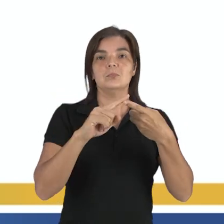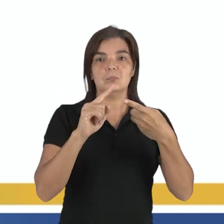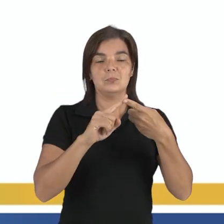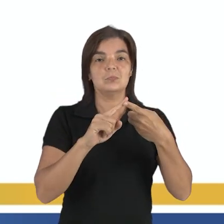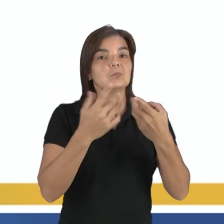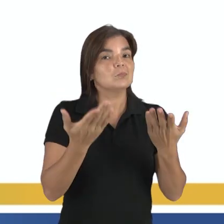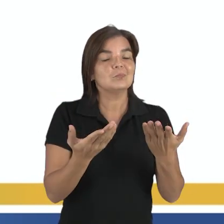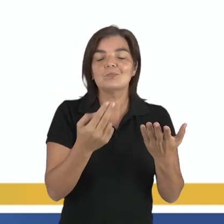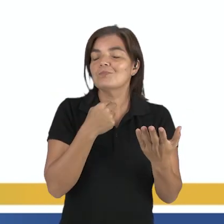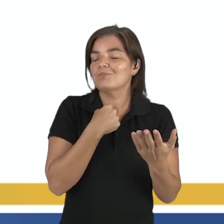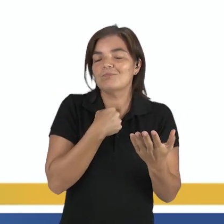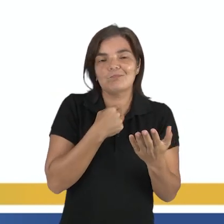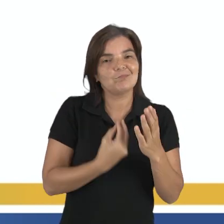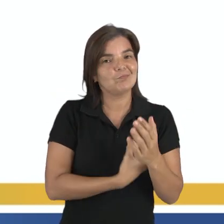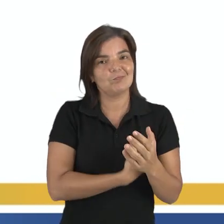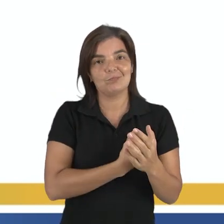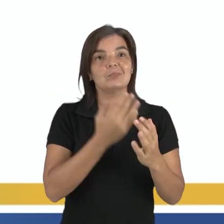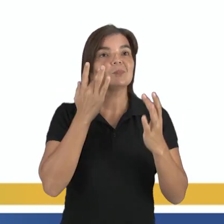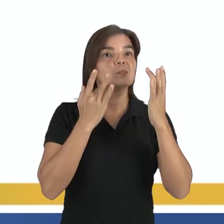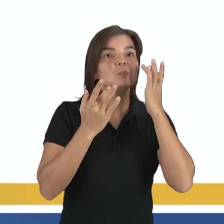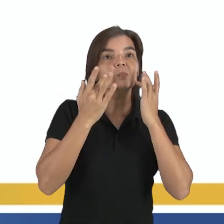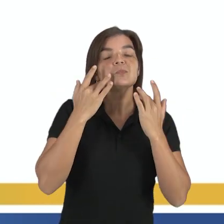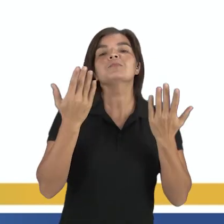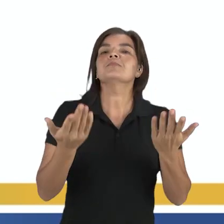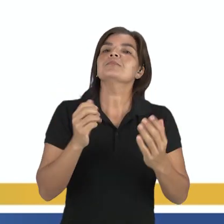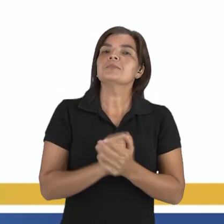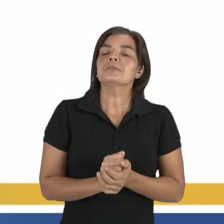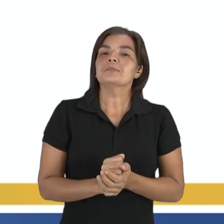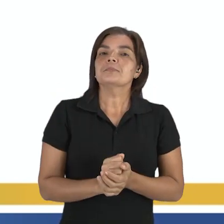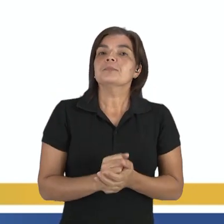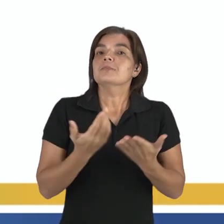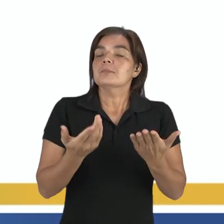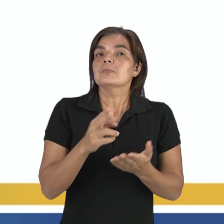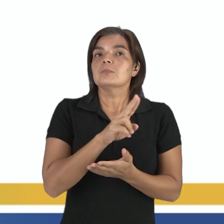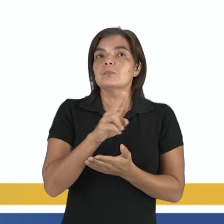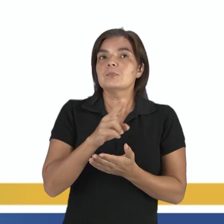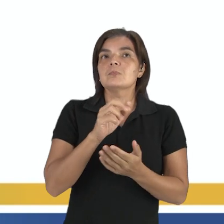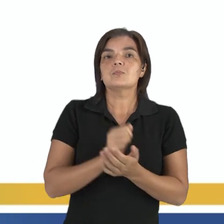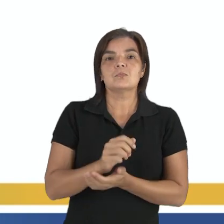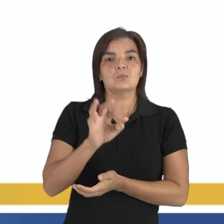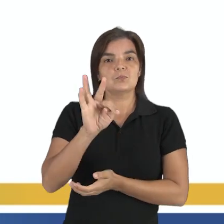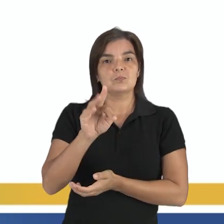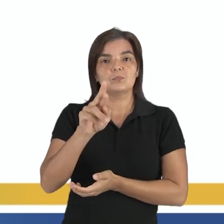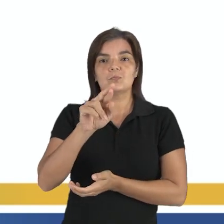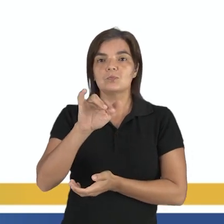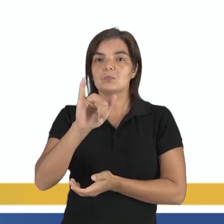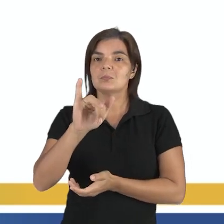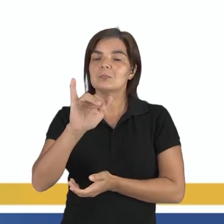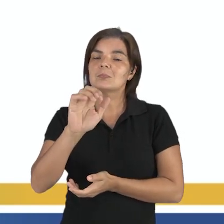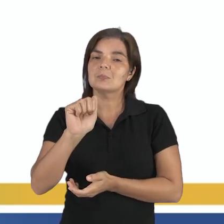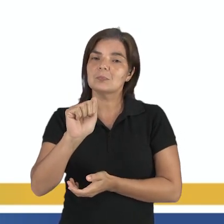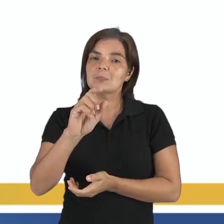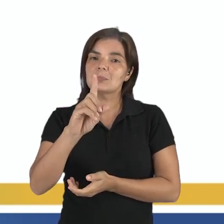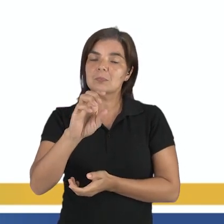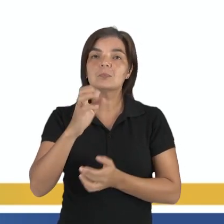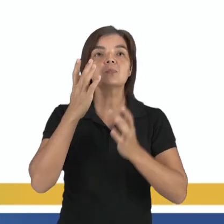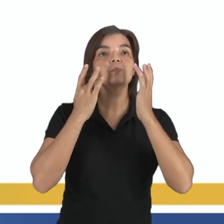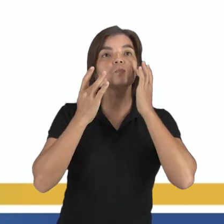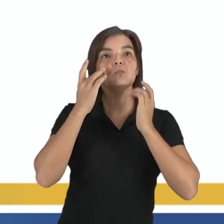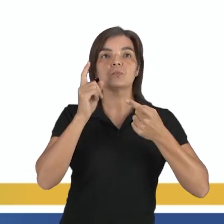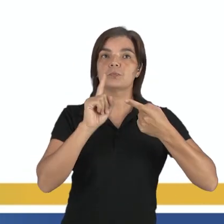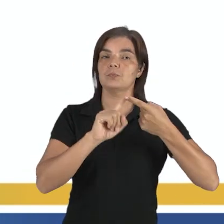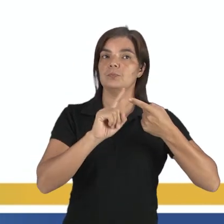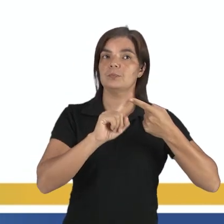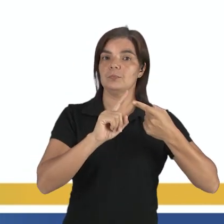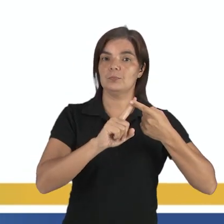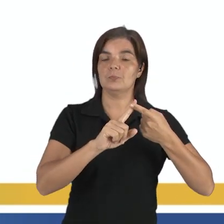fundamentais. Sem eles, não existe teatro. E esses elementos, gente, é chamado tríade do teatro.